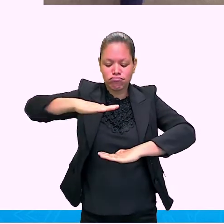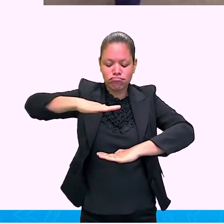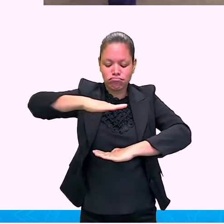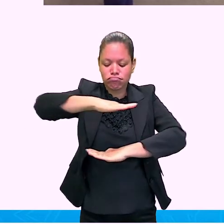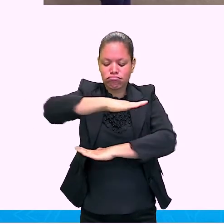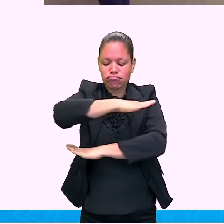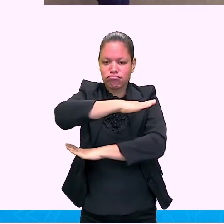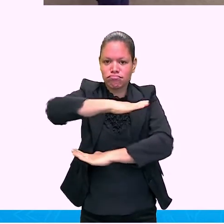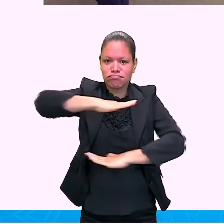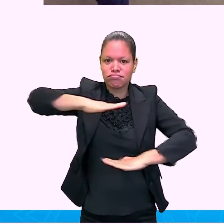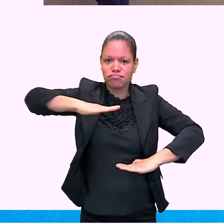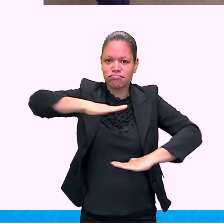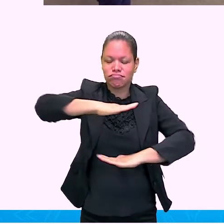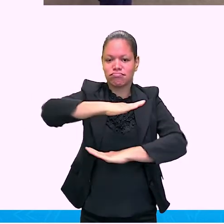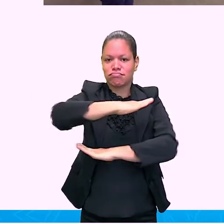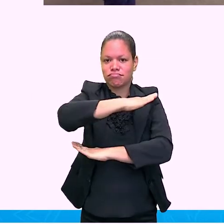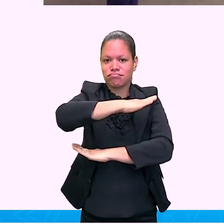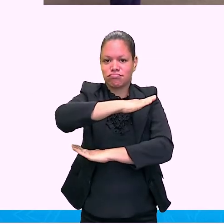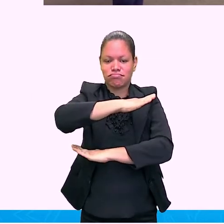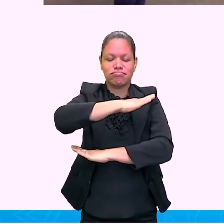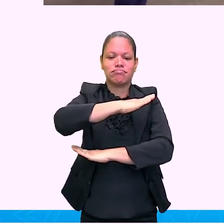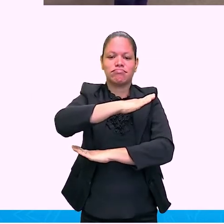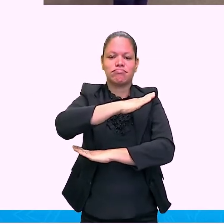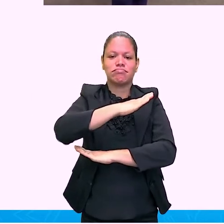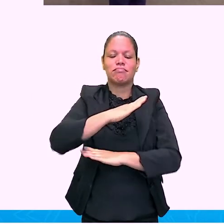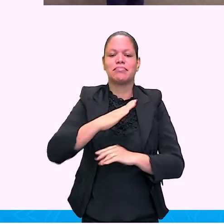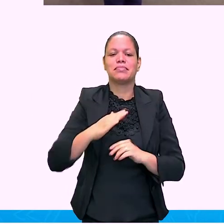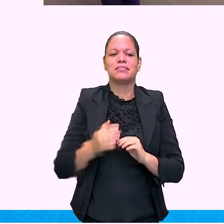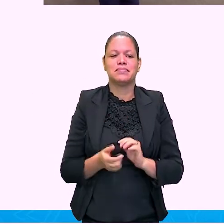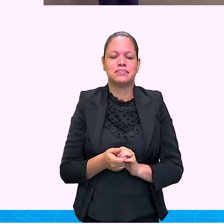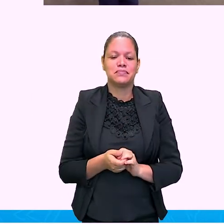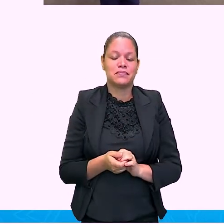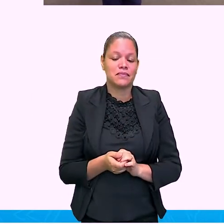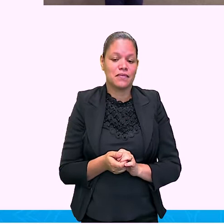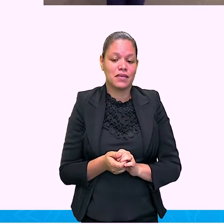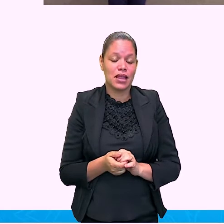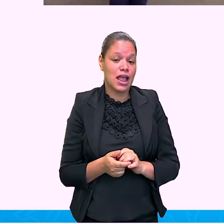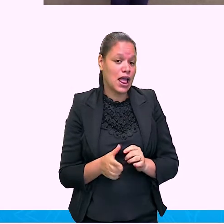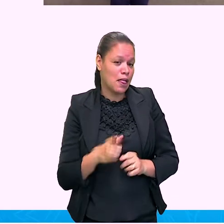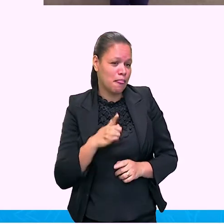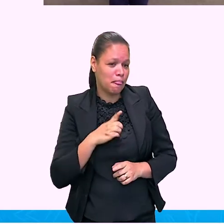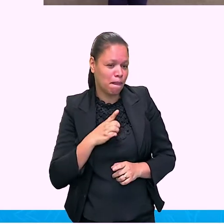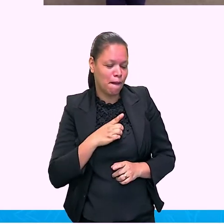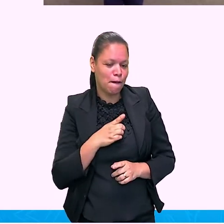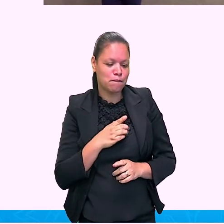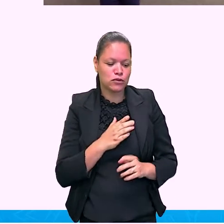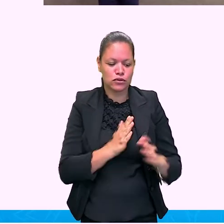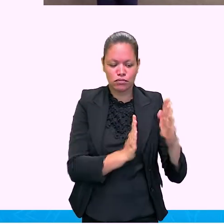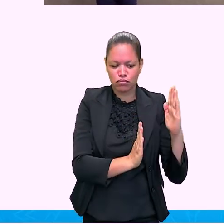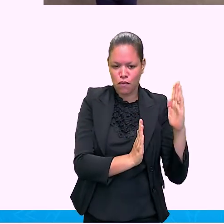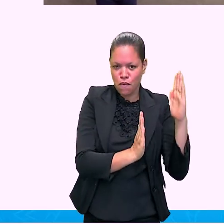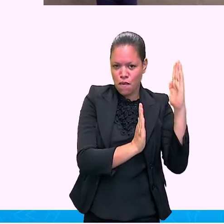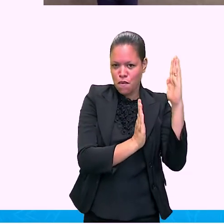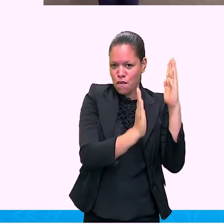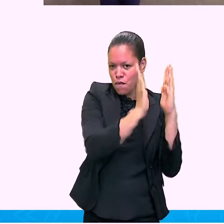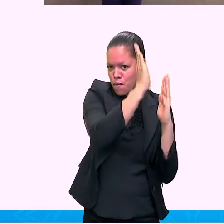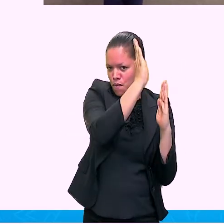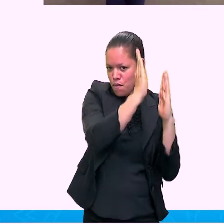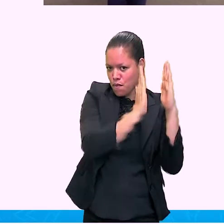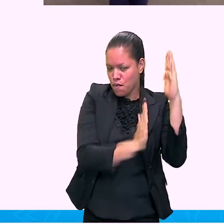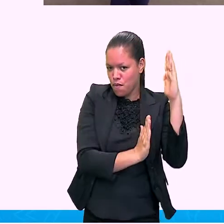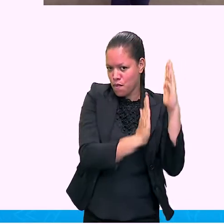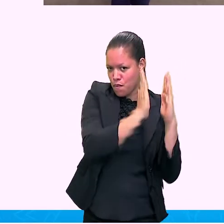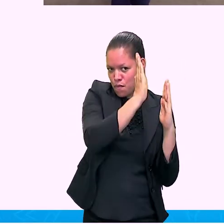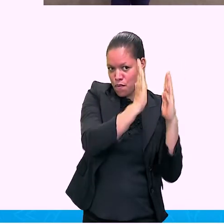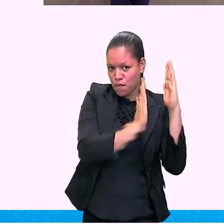nós temos aqui duas retas que estão na vertical, outras duas retas com a mesma